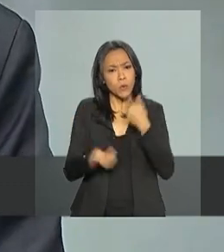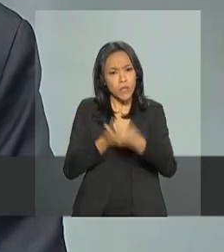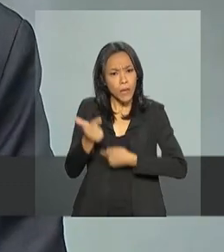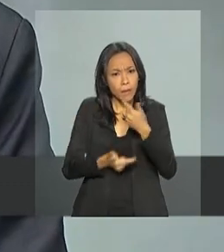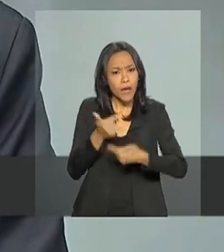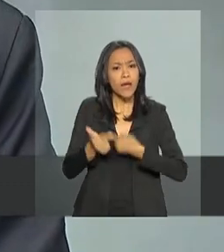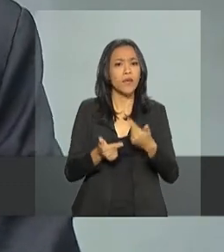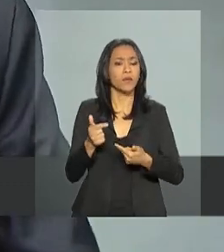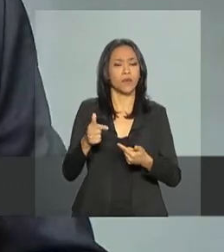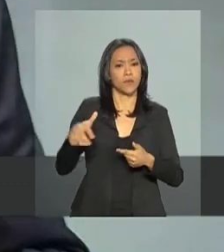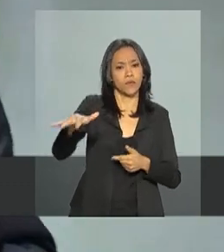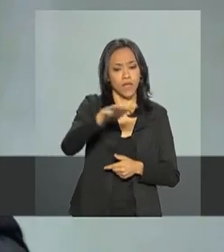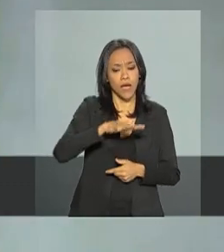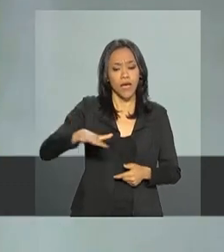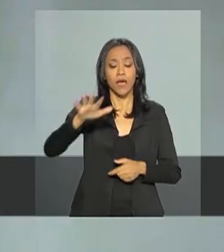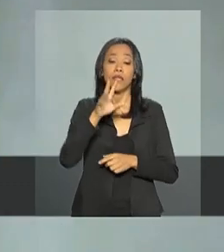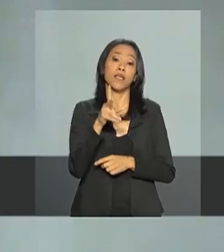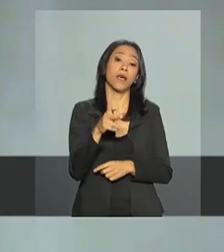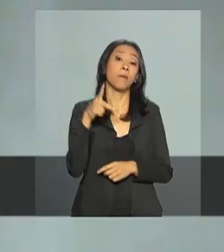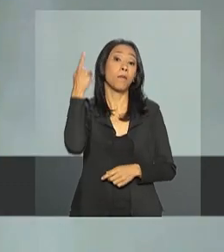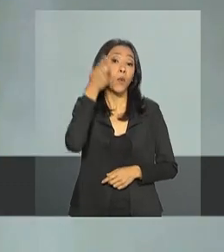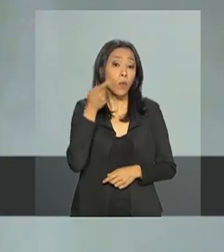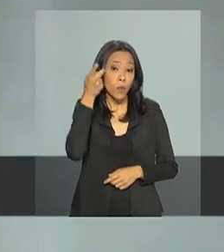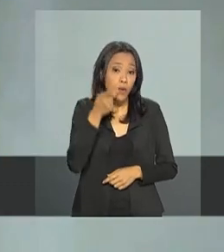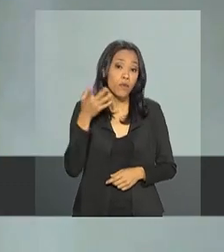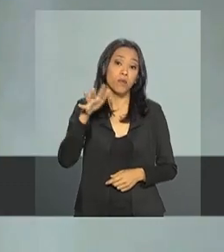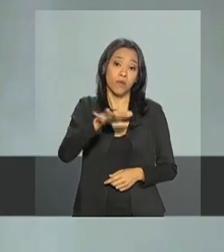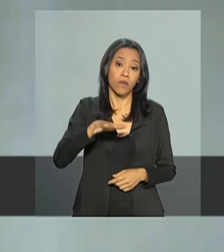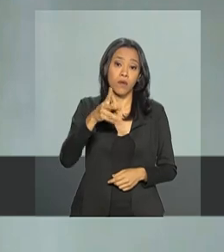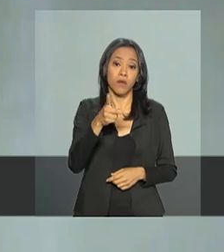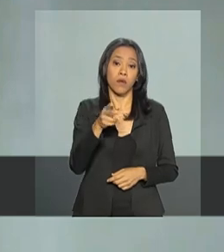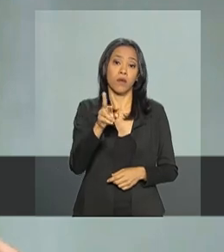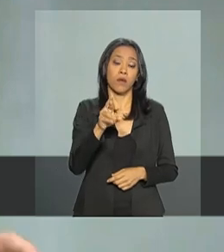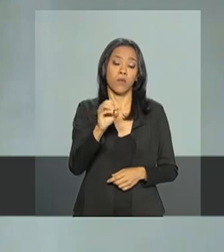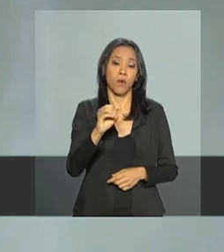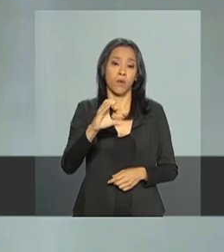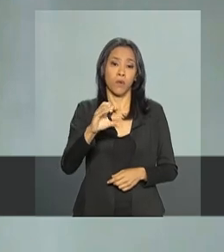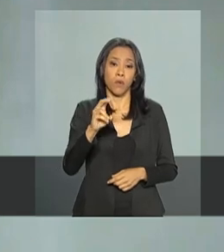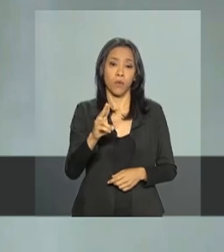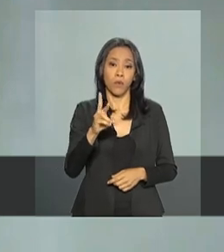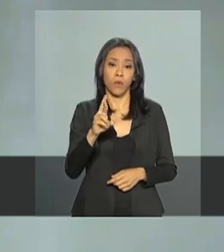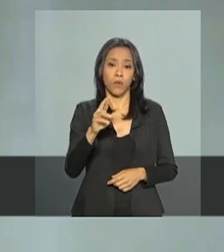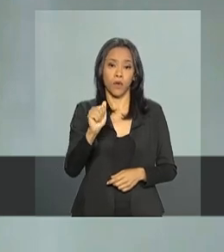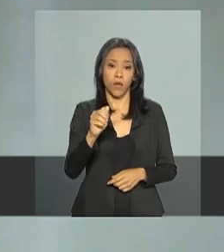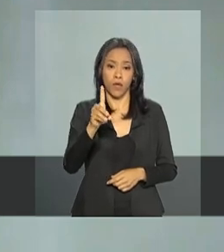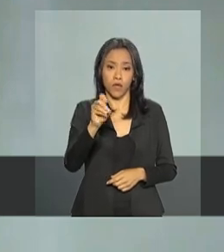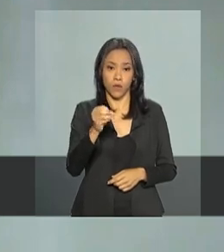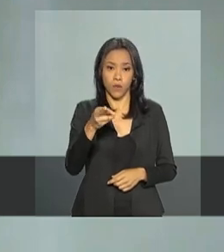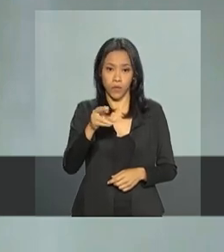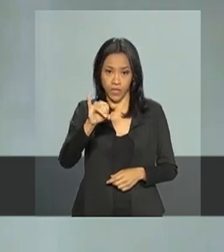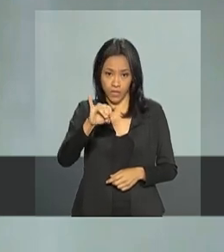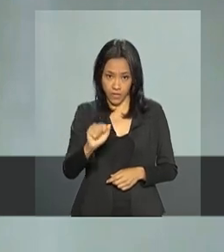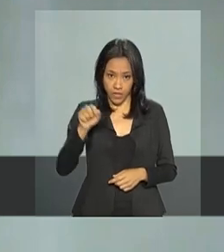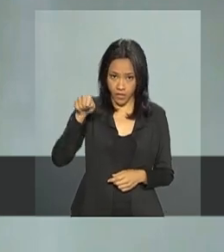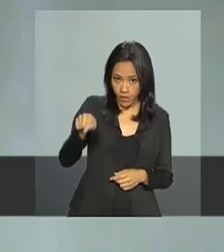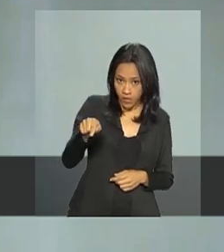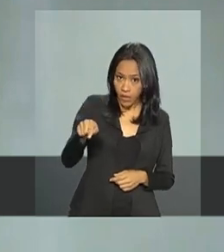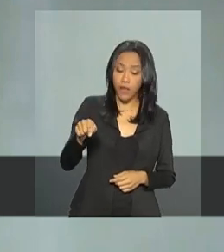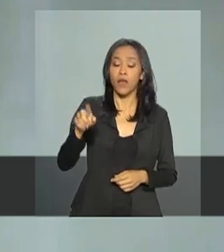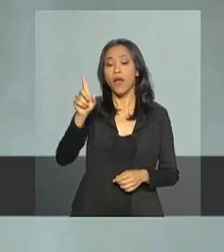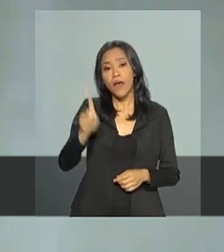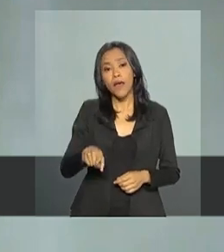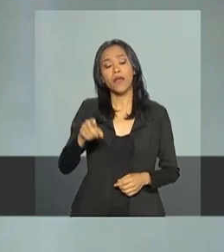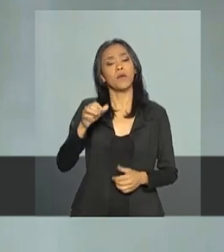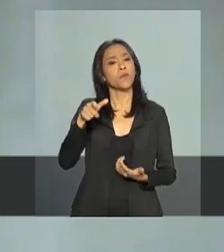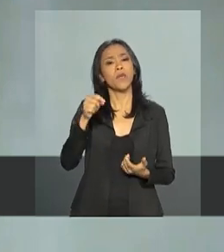do Estado, a que dava maior tamanho à Procuradoria, era precisamente